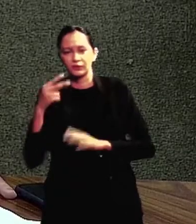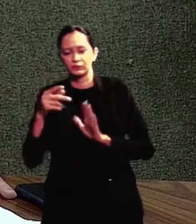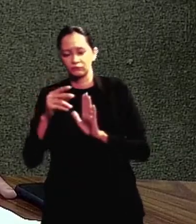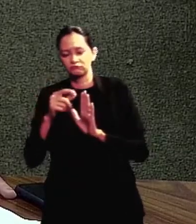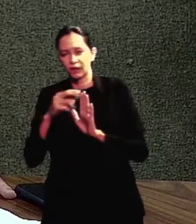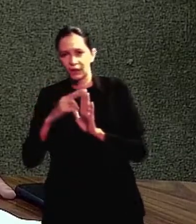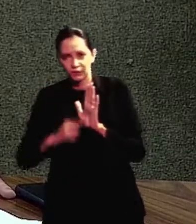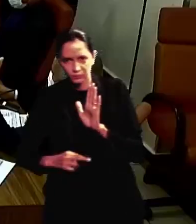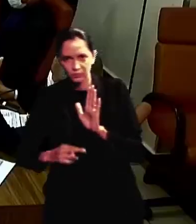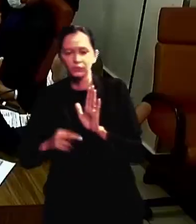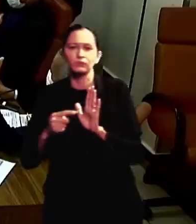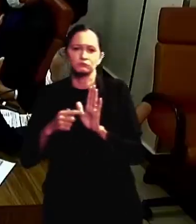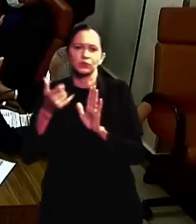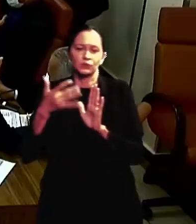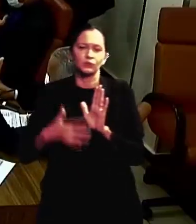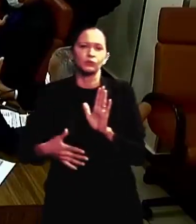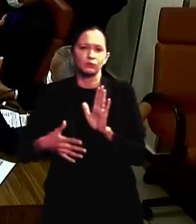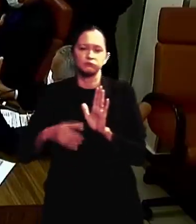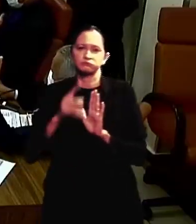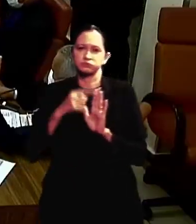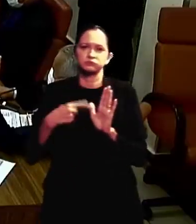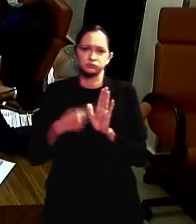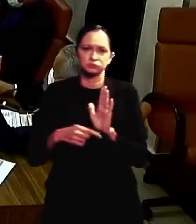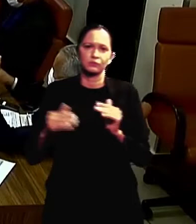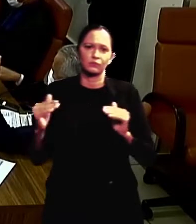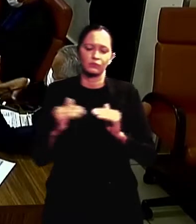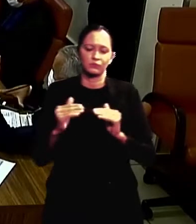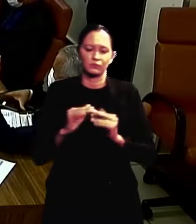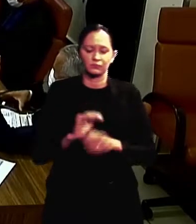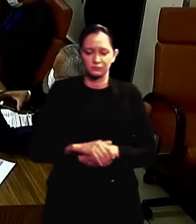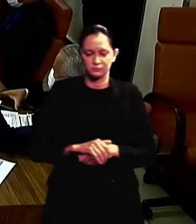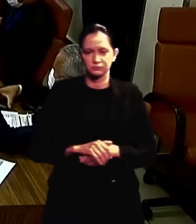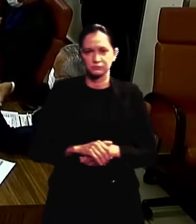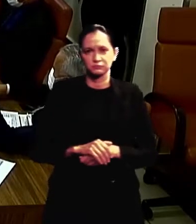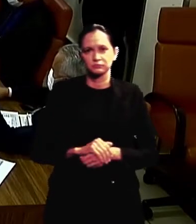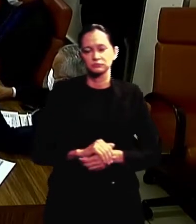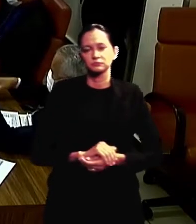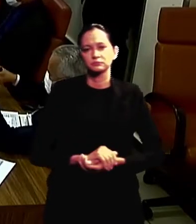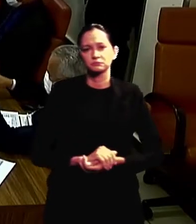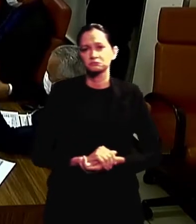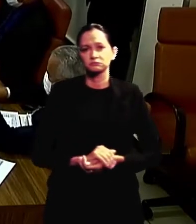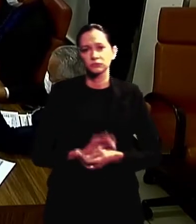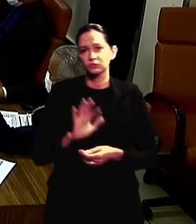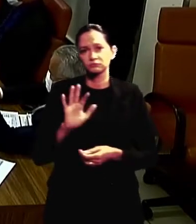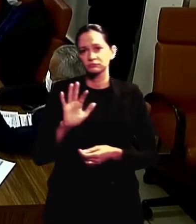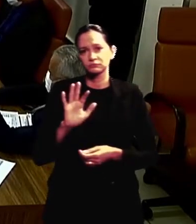Com a palavra, vereador pastor Wilson. Não, presidente, pode ir.